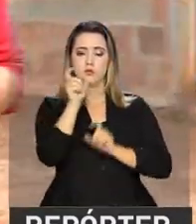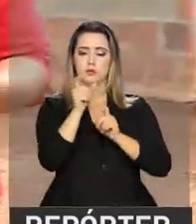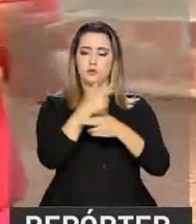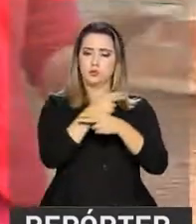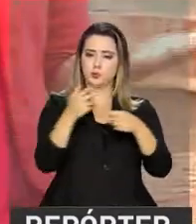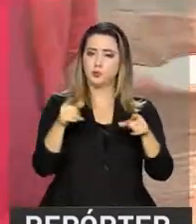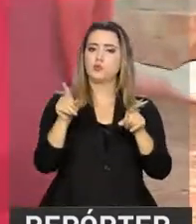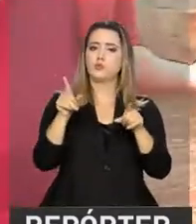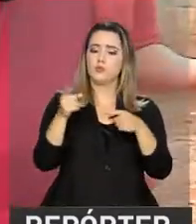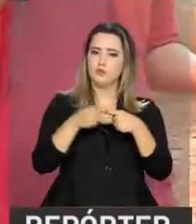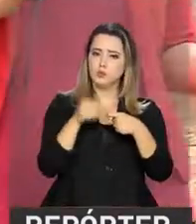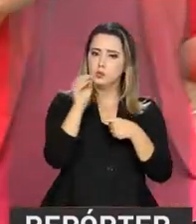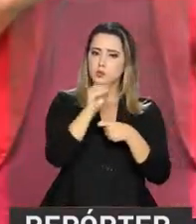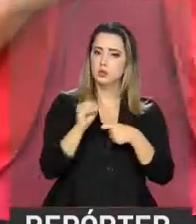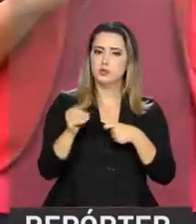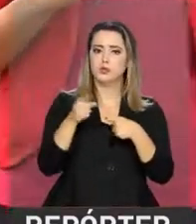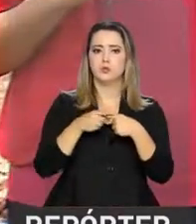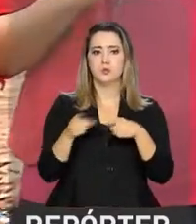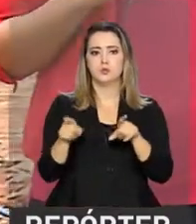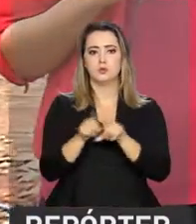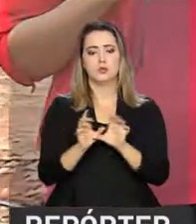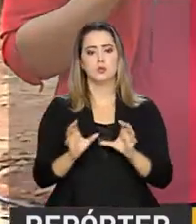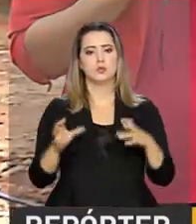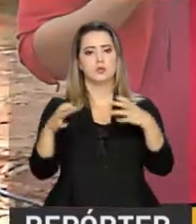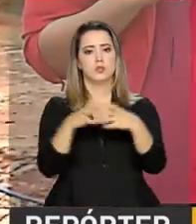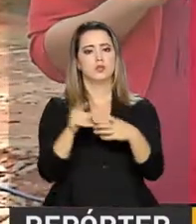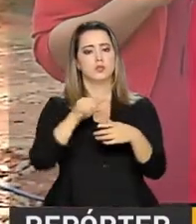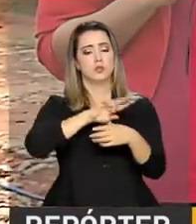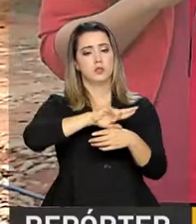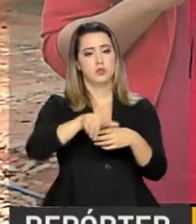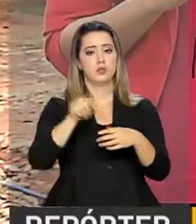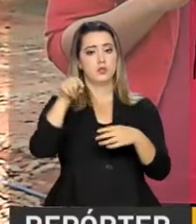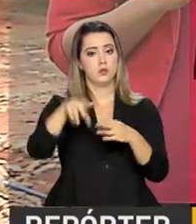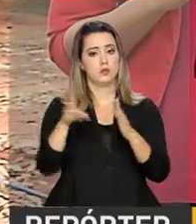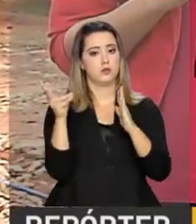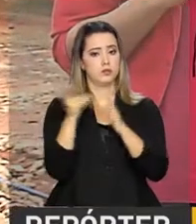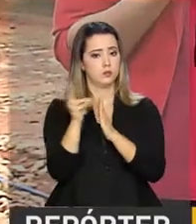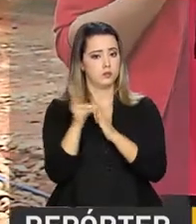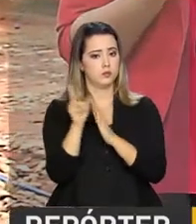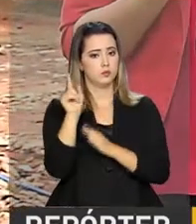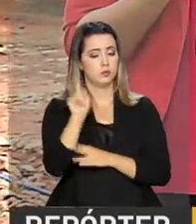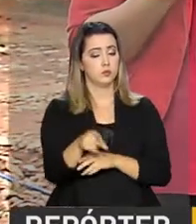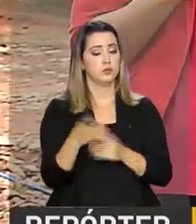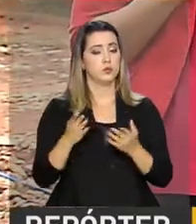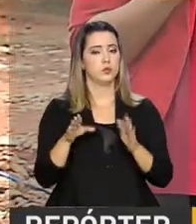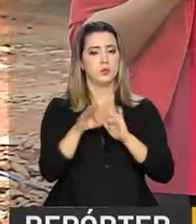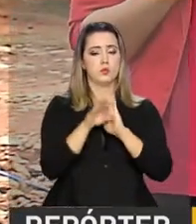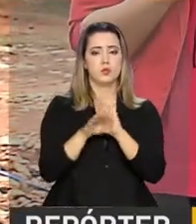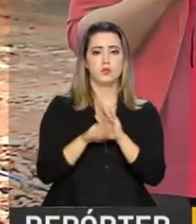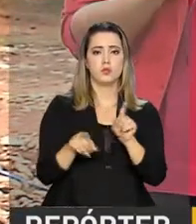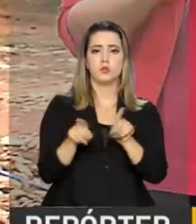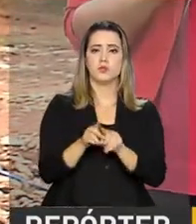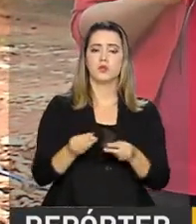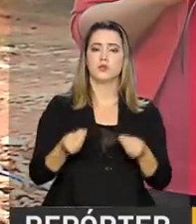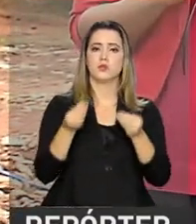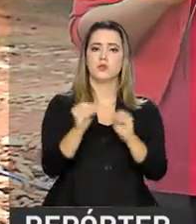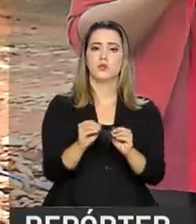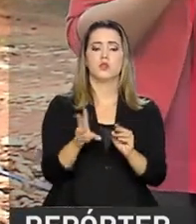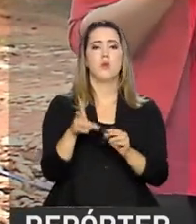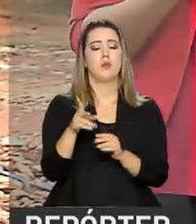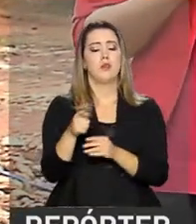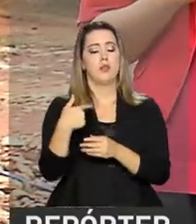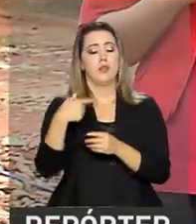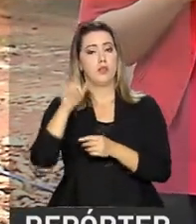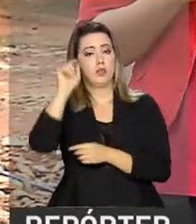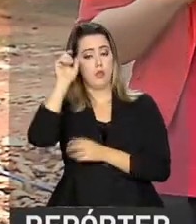além de comunidades indígenas como o santuário dos pajés aqui em brasília o projeto incluiu também quilombolas